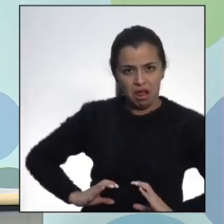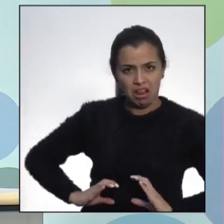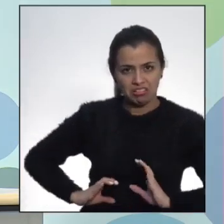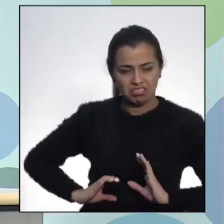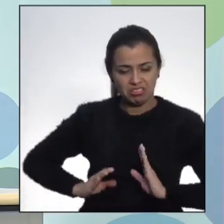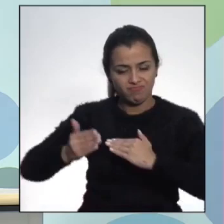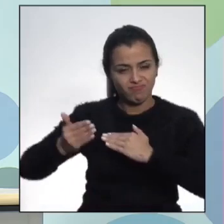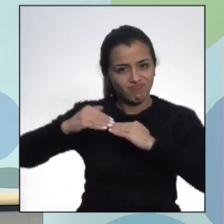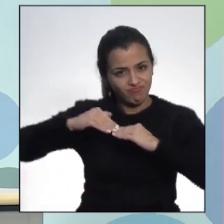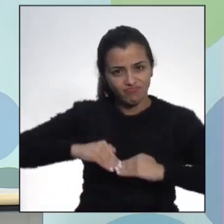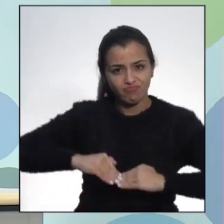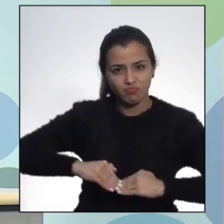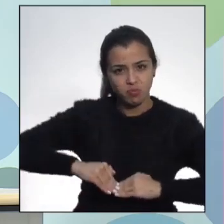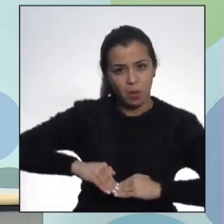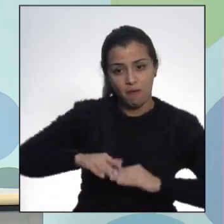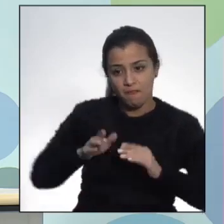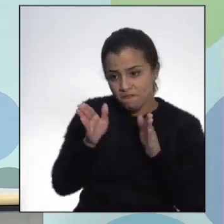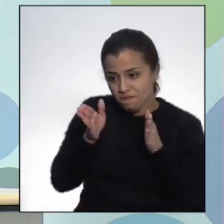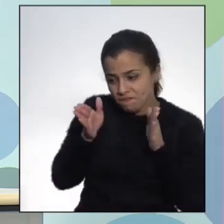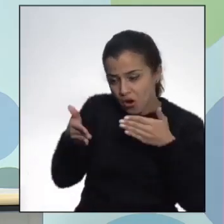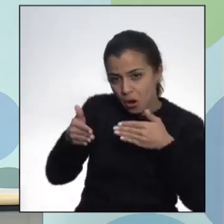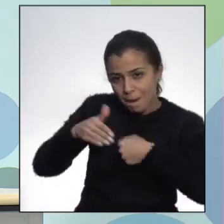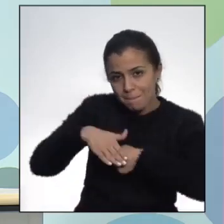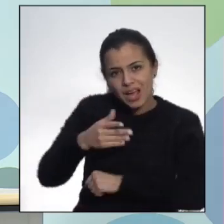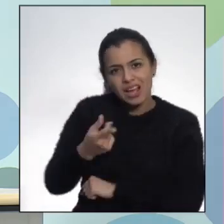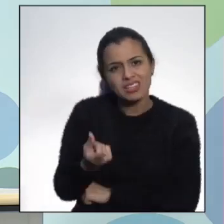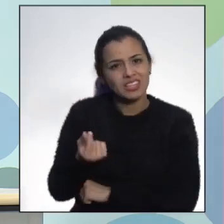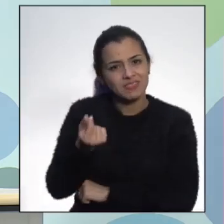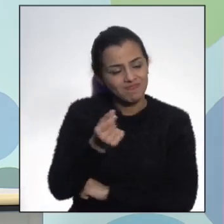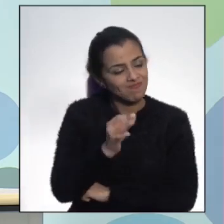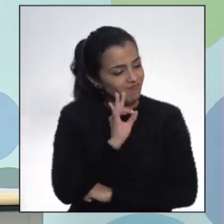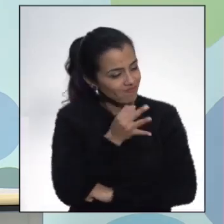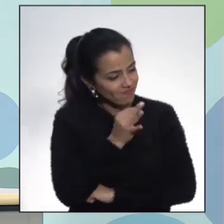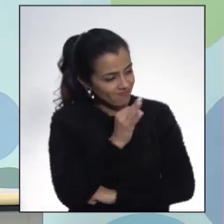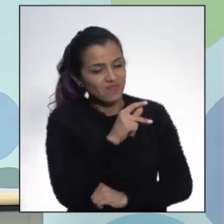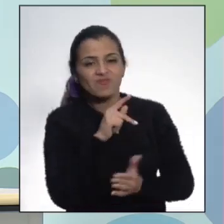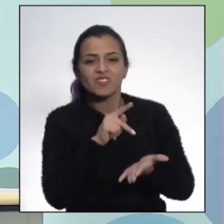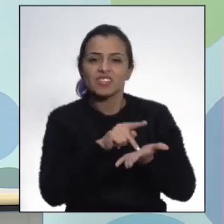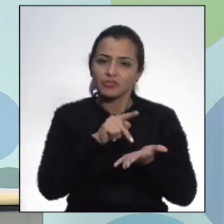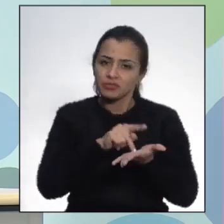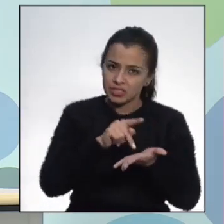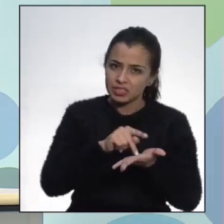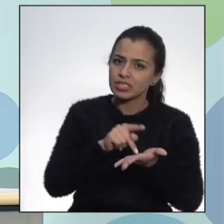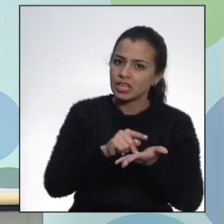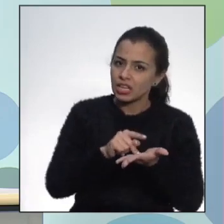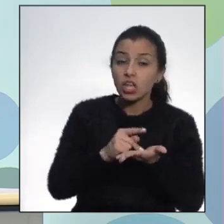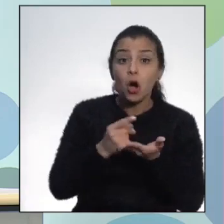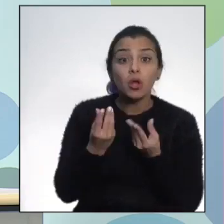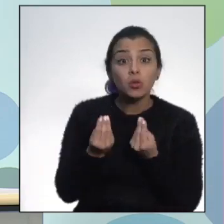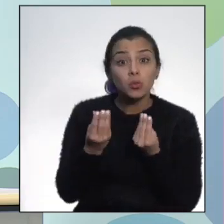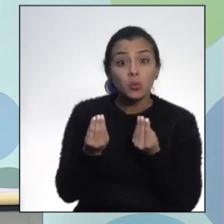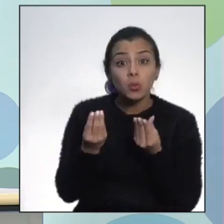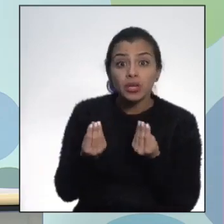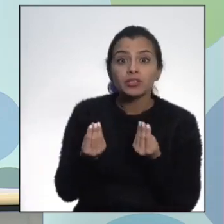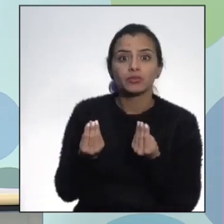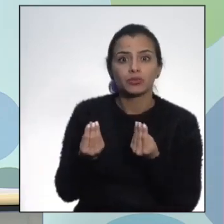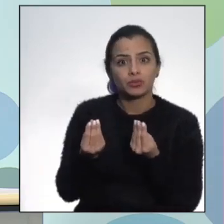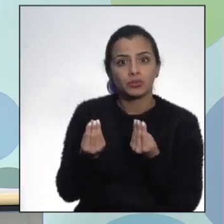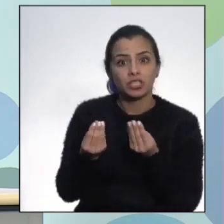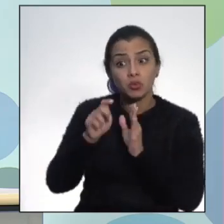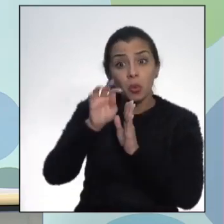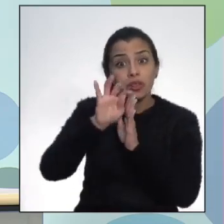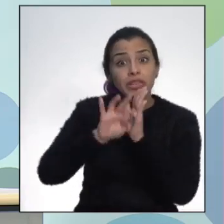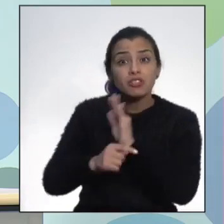enxergar na riqueza dela. Olha quantos assuntos pertinentes num texto escrito em 1800 e